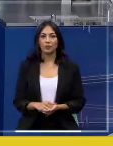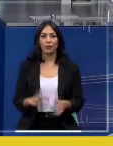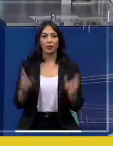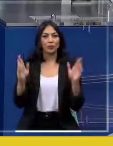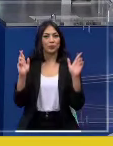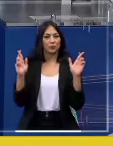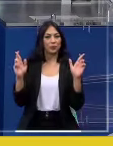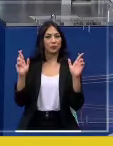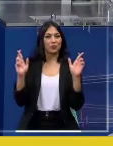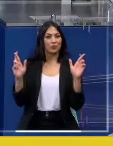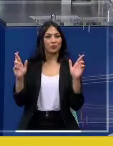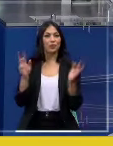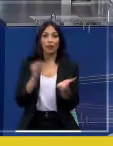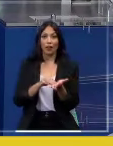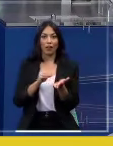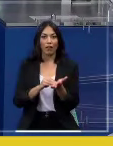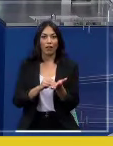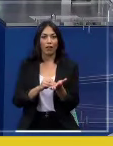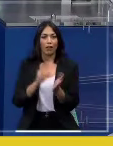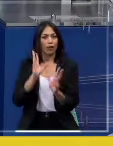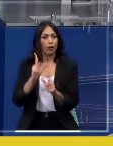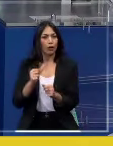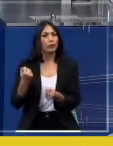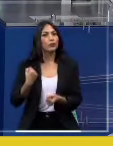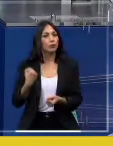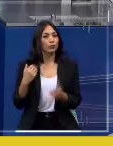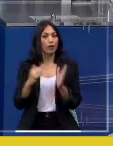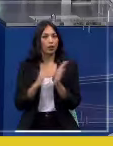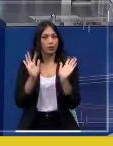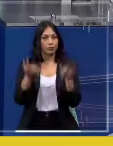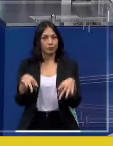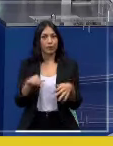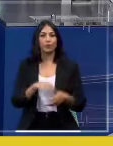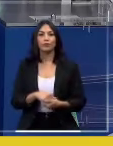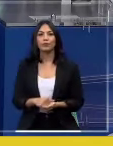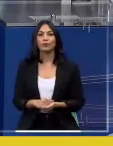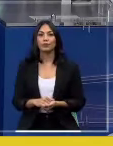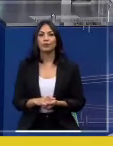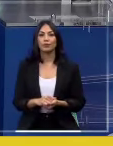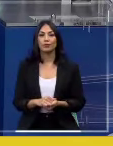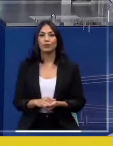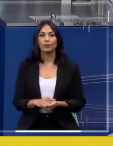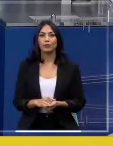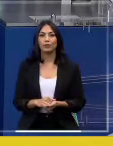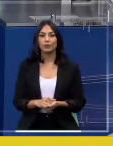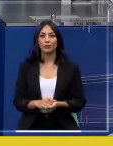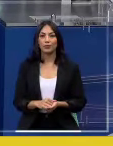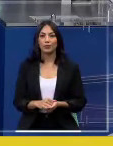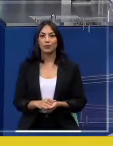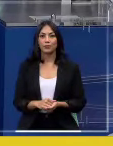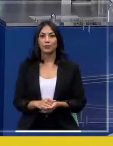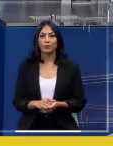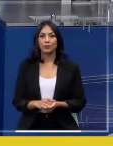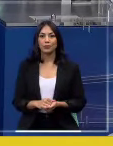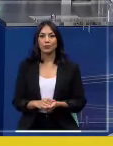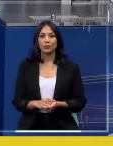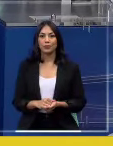os dedos cruzados vai anotando todos os números até o final é